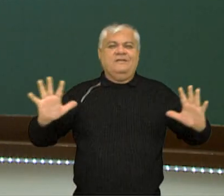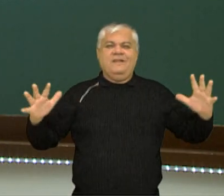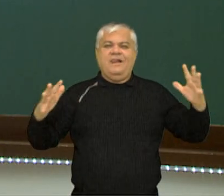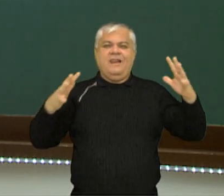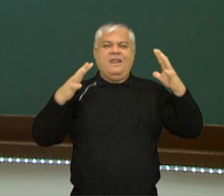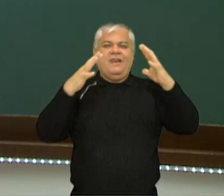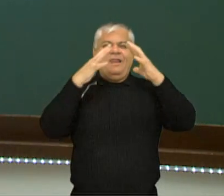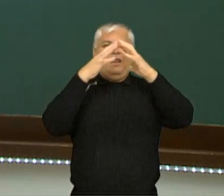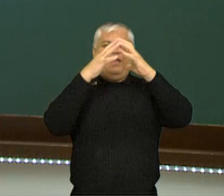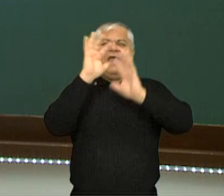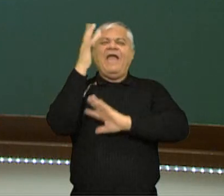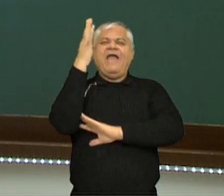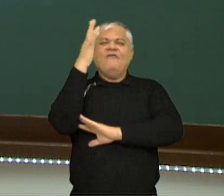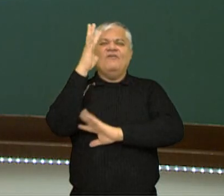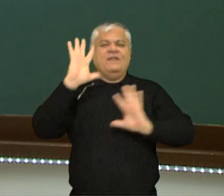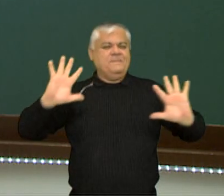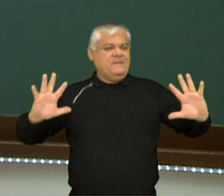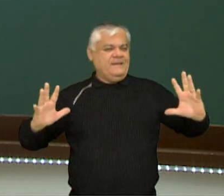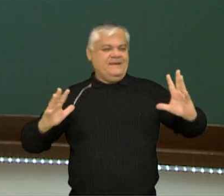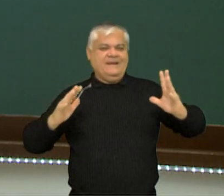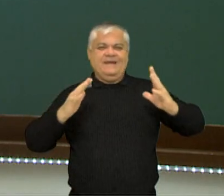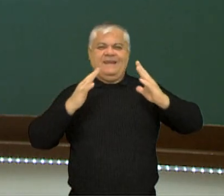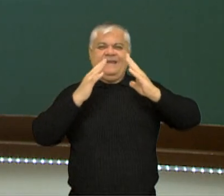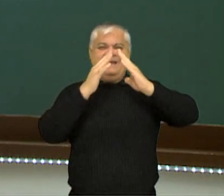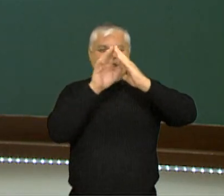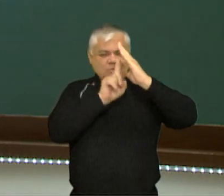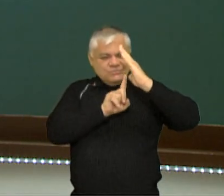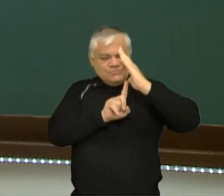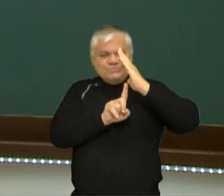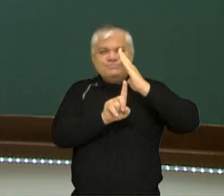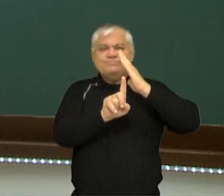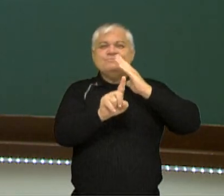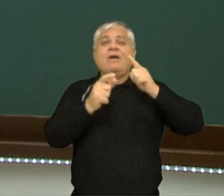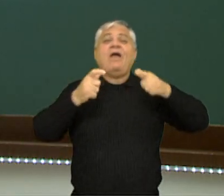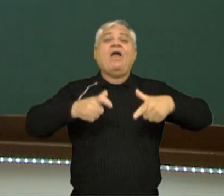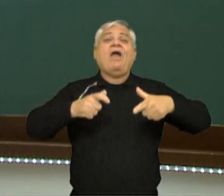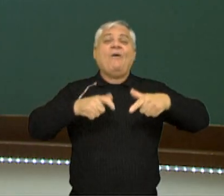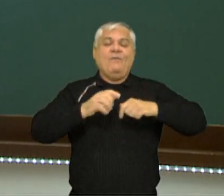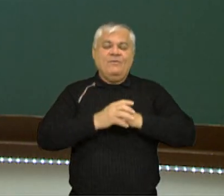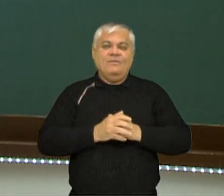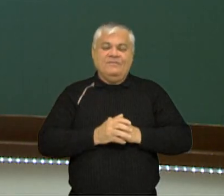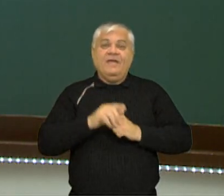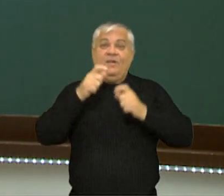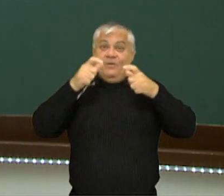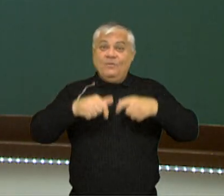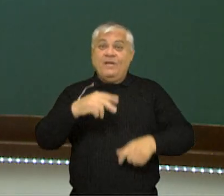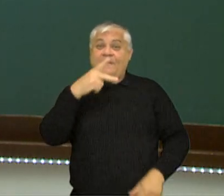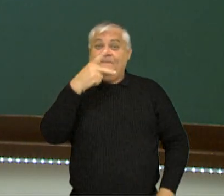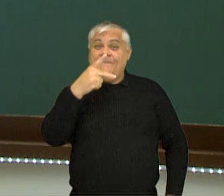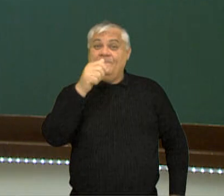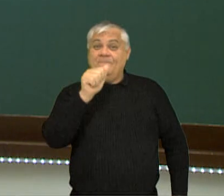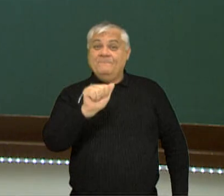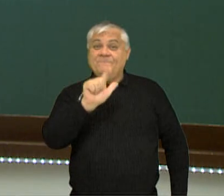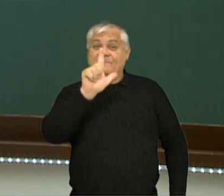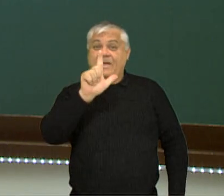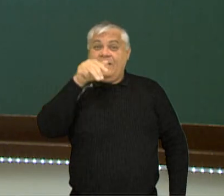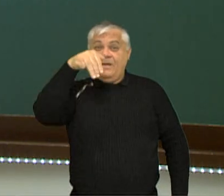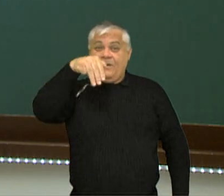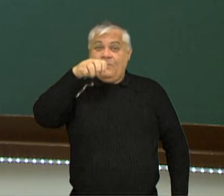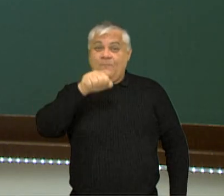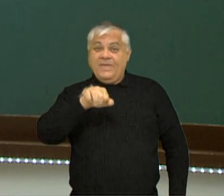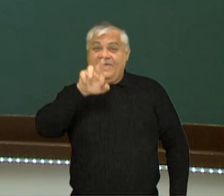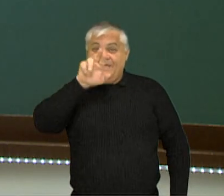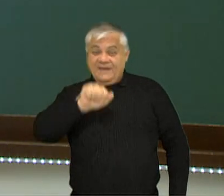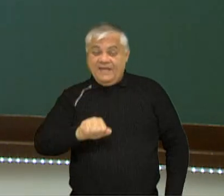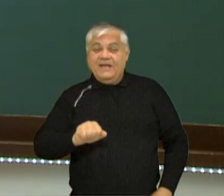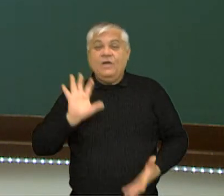dentro das árvores aqui, tá? Esse local está no município de Palmeira, numa localidade chamada